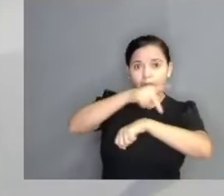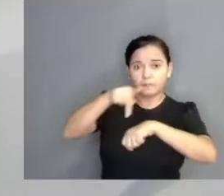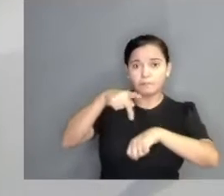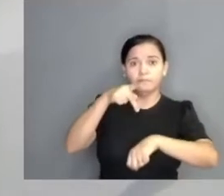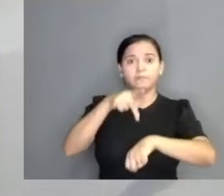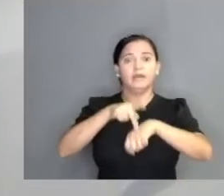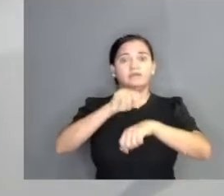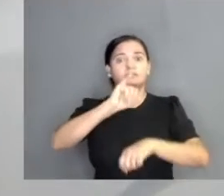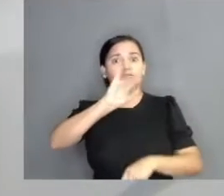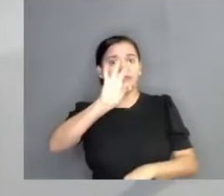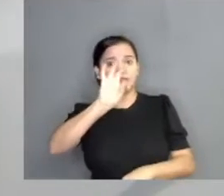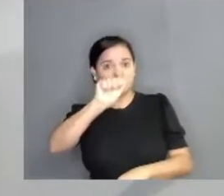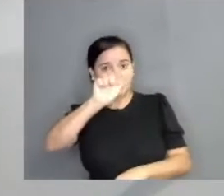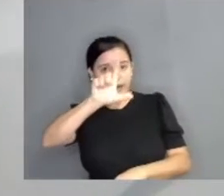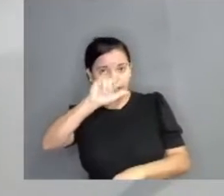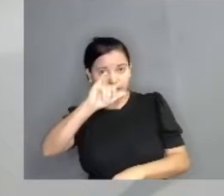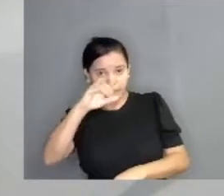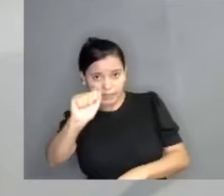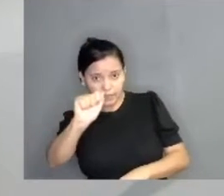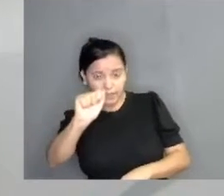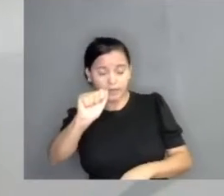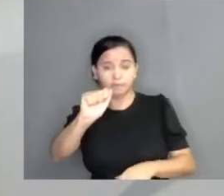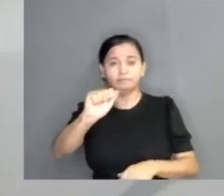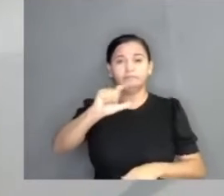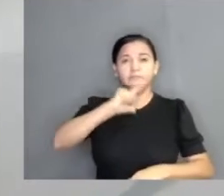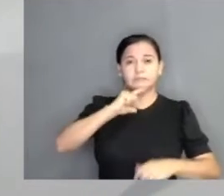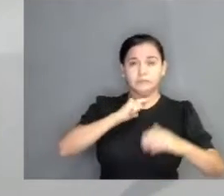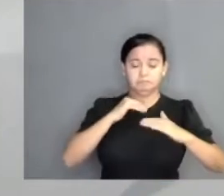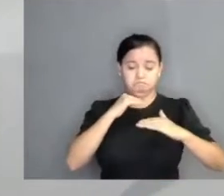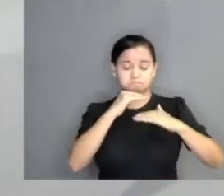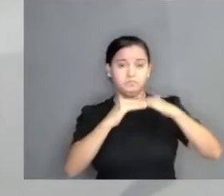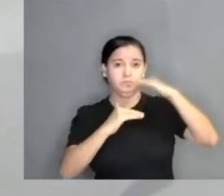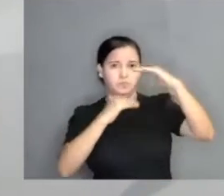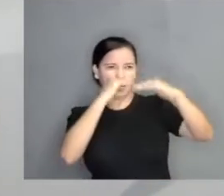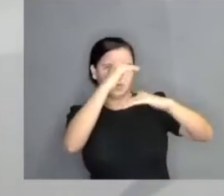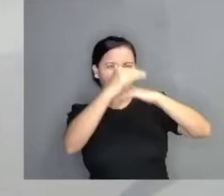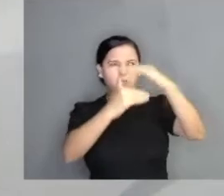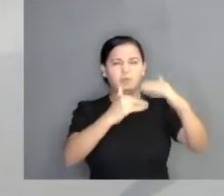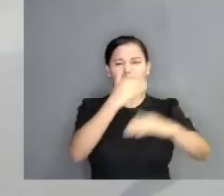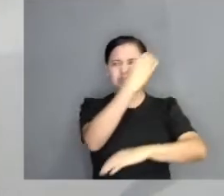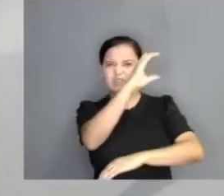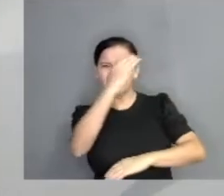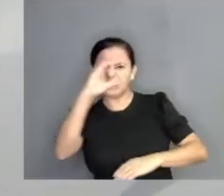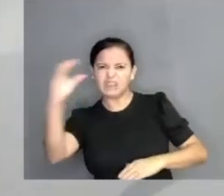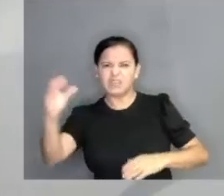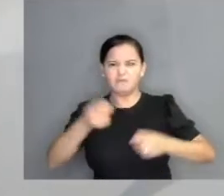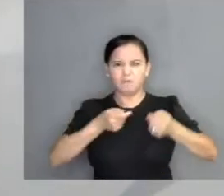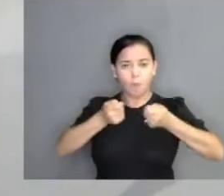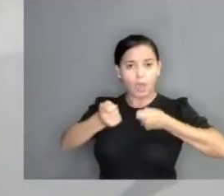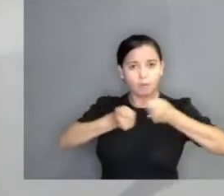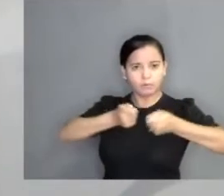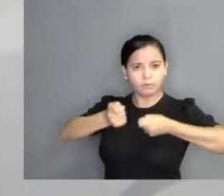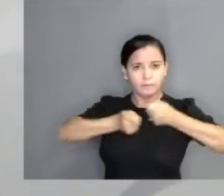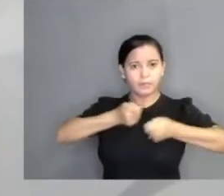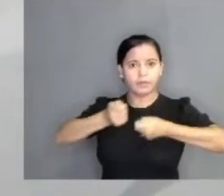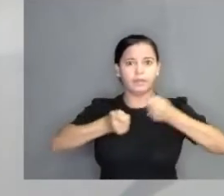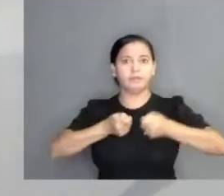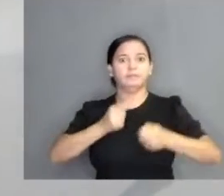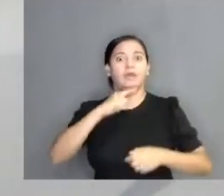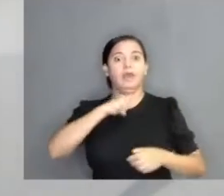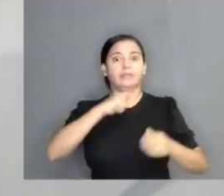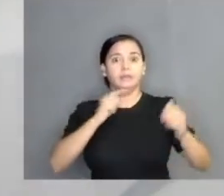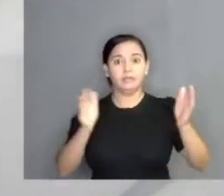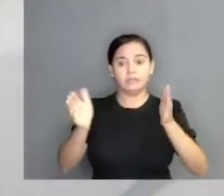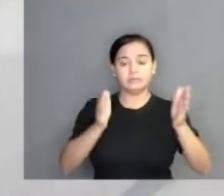pelo grande progresso urbano, científico, econômico, e é justamente nesse período